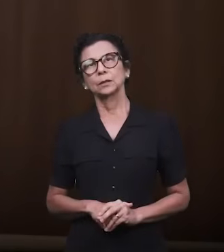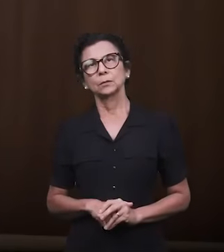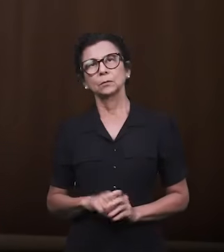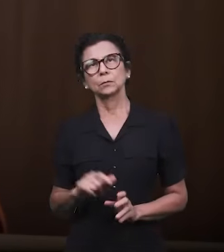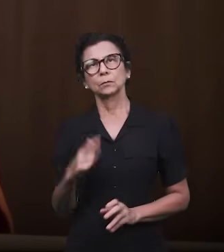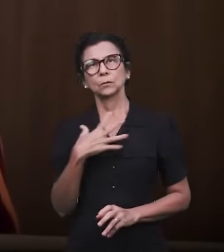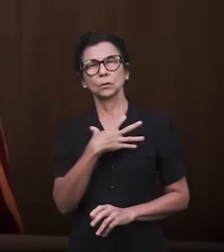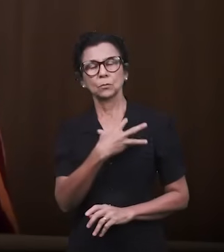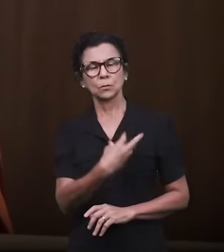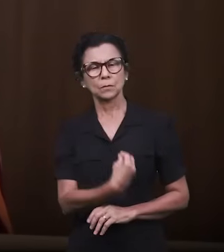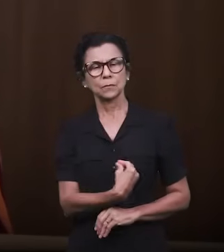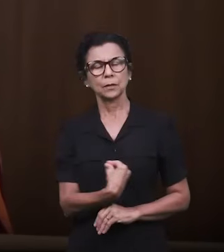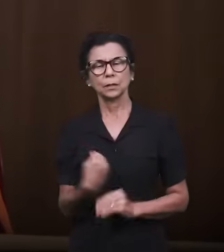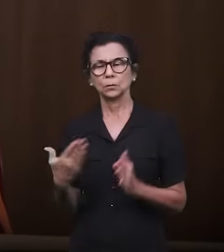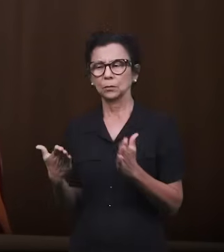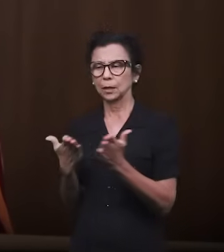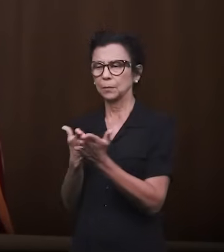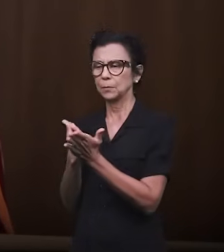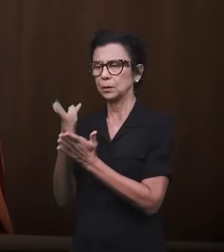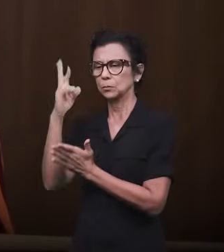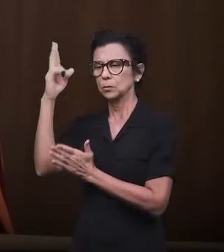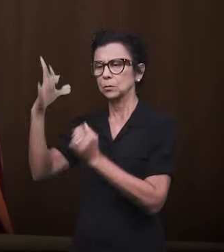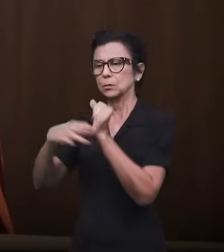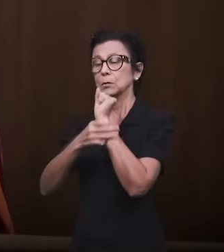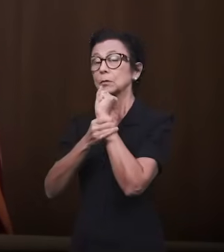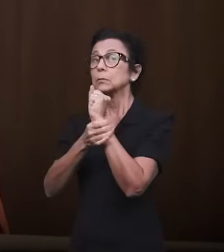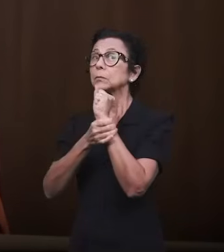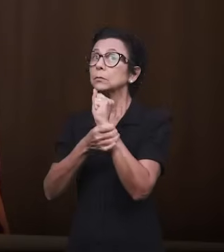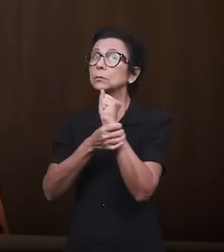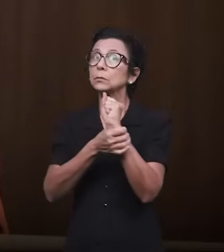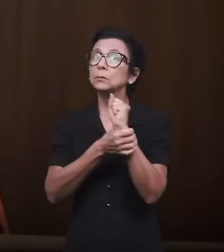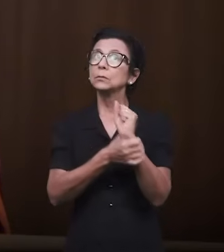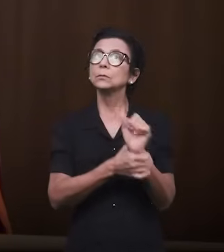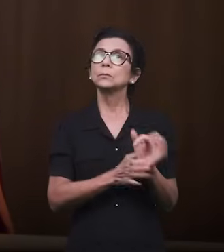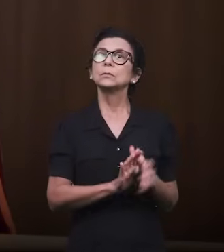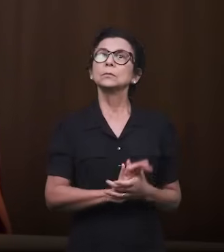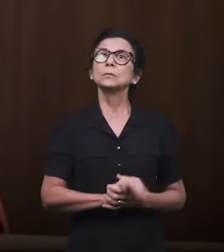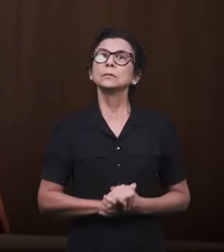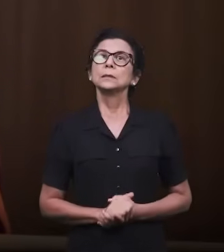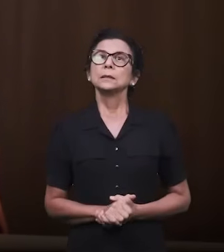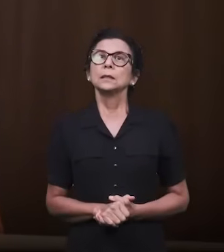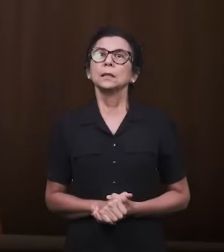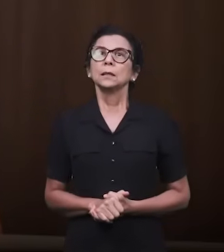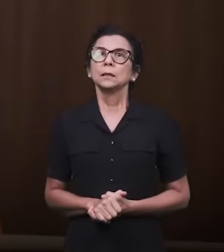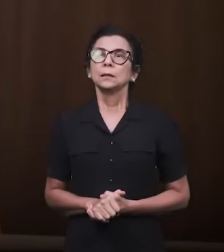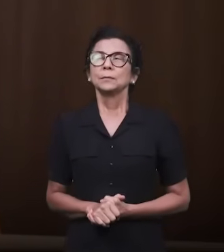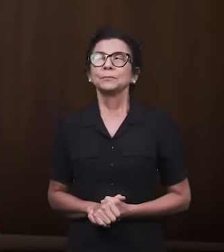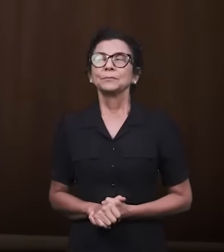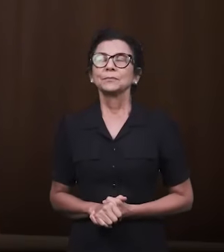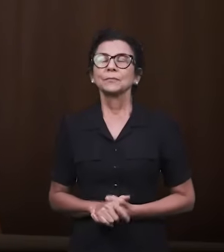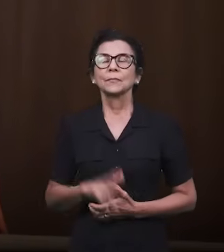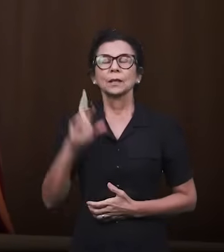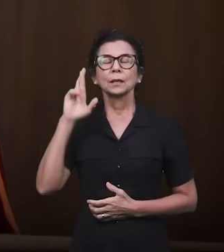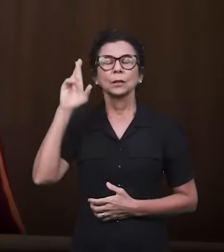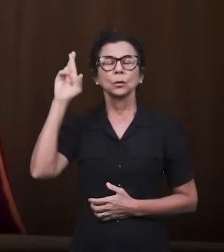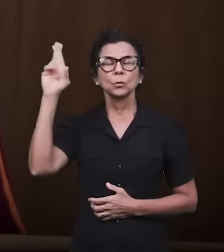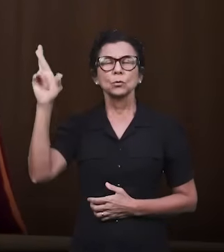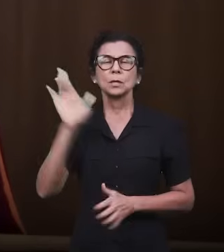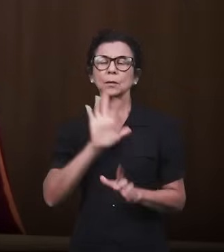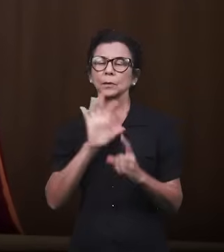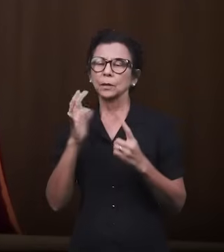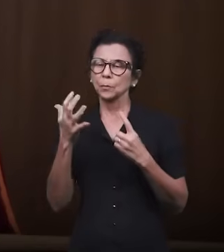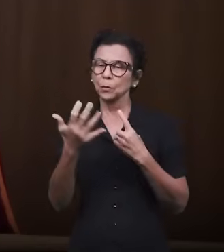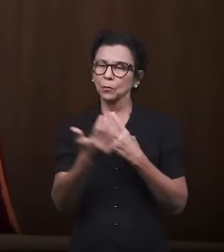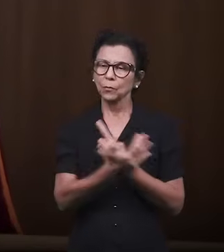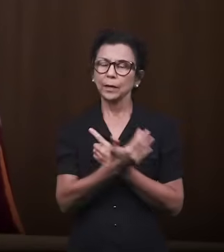nossos filhos no caminho do Senhor, que é um caminho seguro, e Ele de modo algum tem nos deixado sozinhos, tem nos dado todos